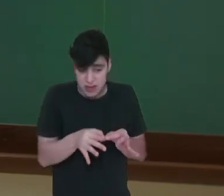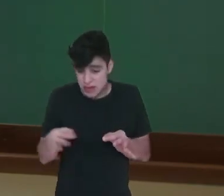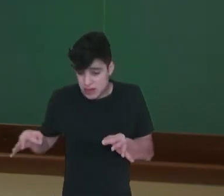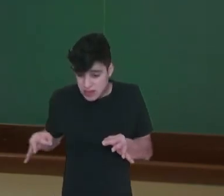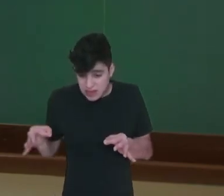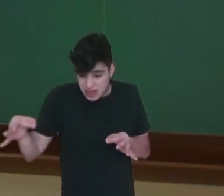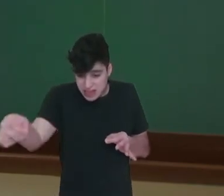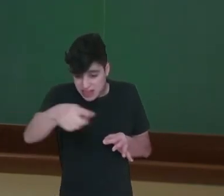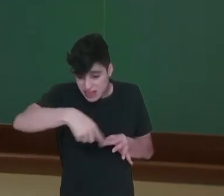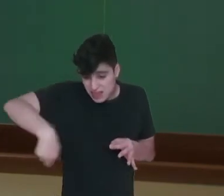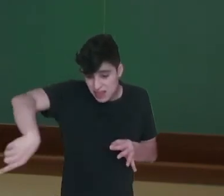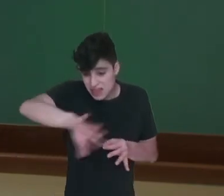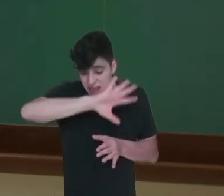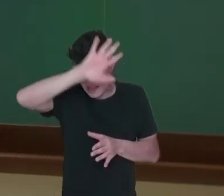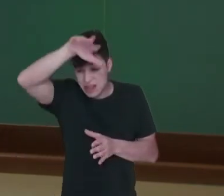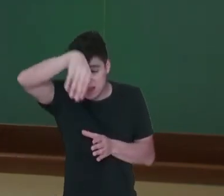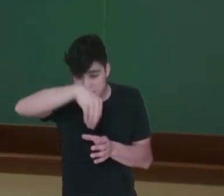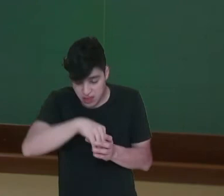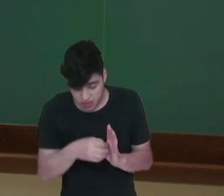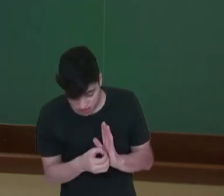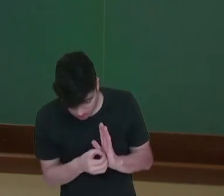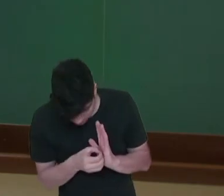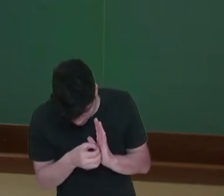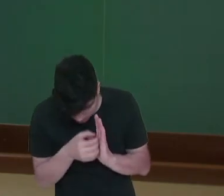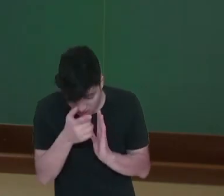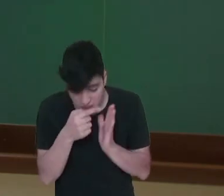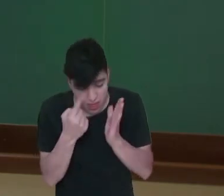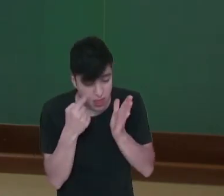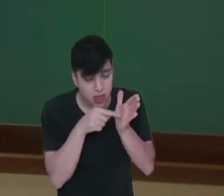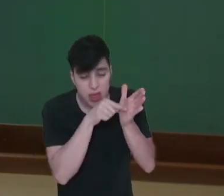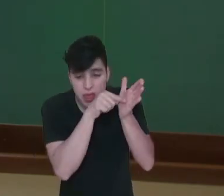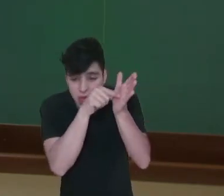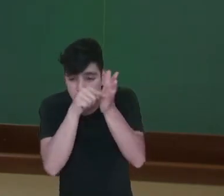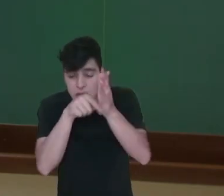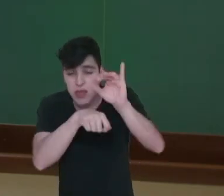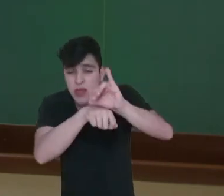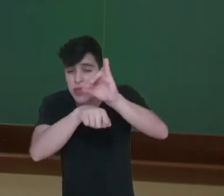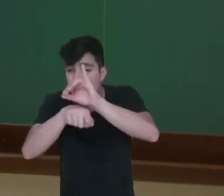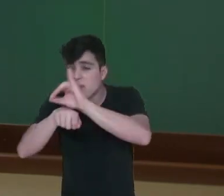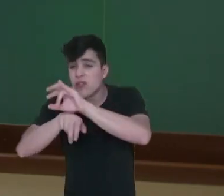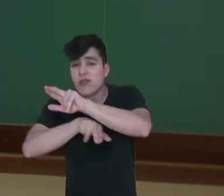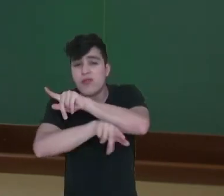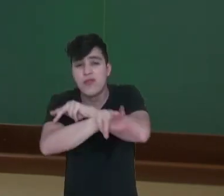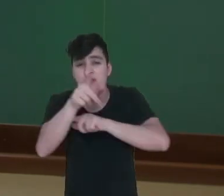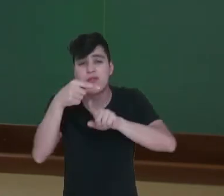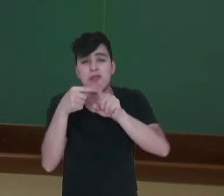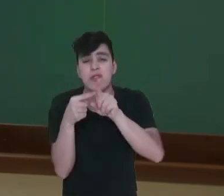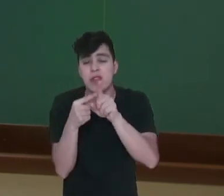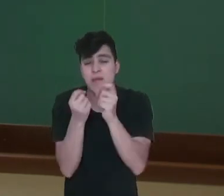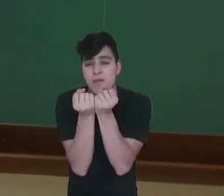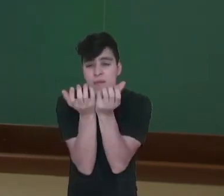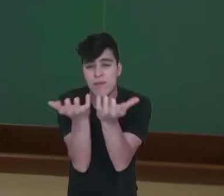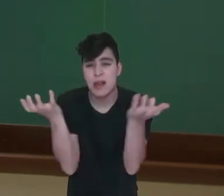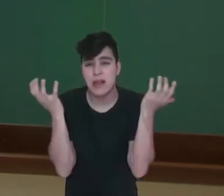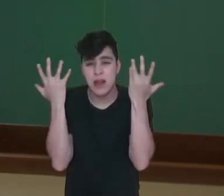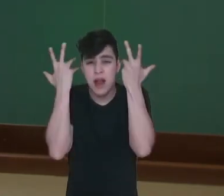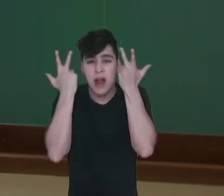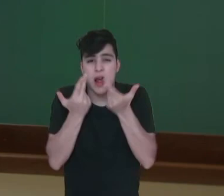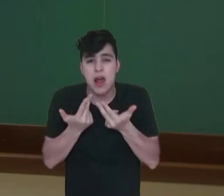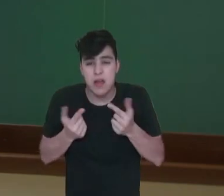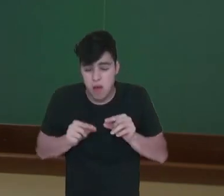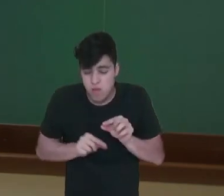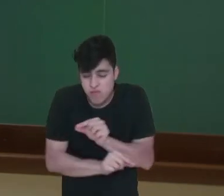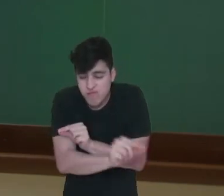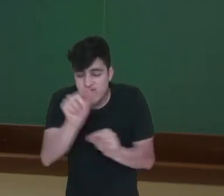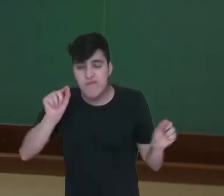é uma floresta riquíssima ali em variedade de espécies de plantas e de animais, né? Então temos